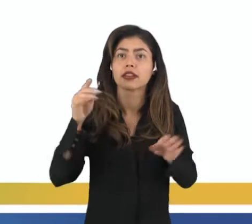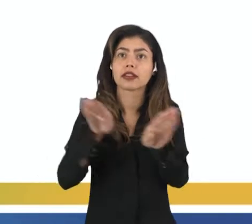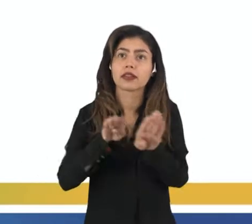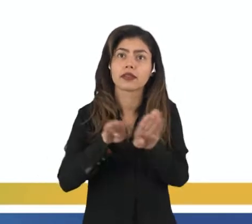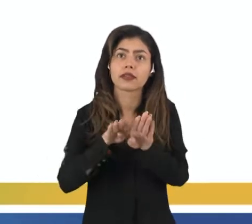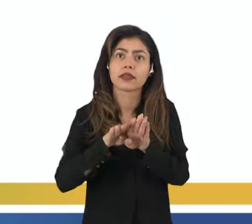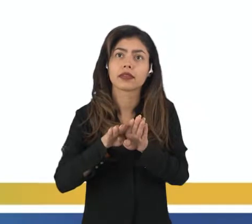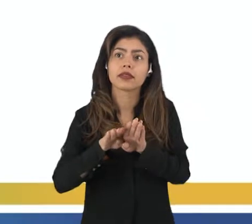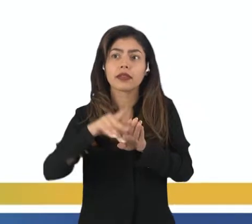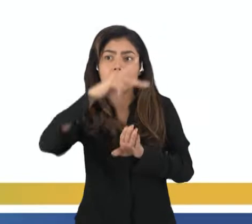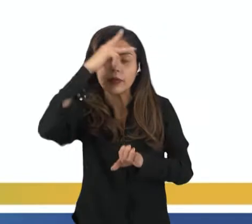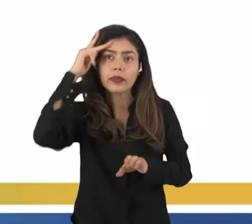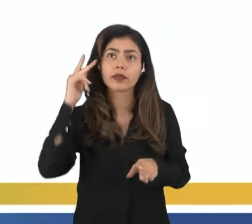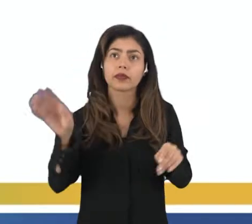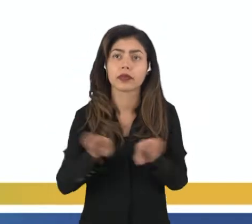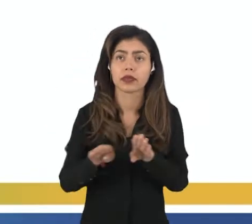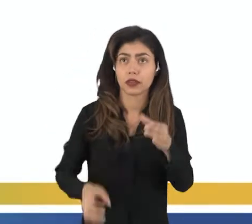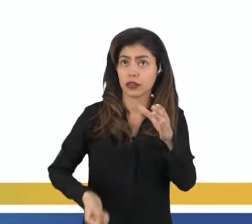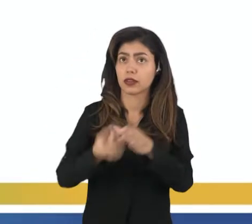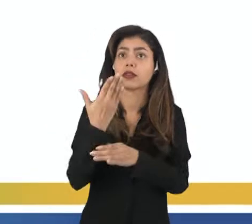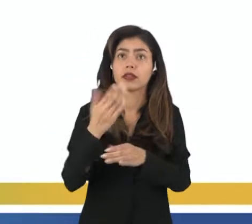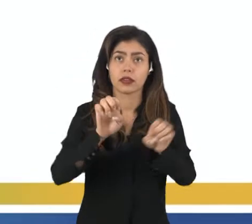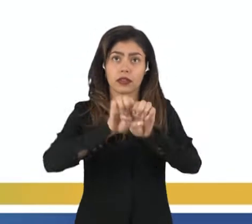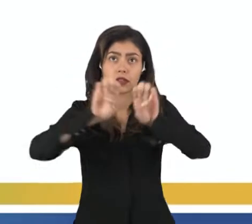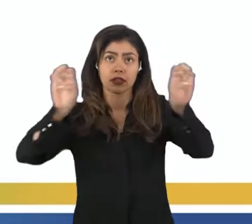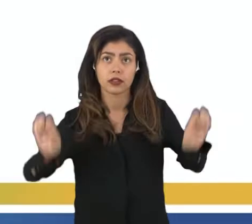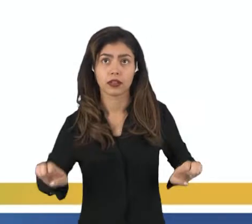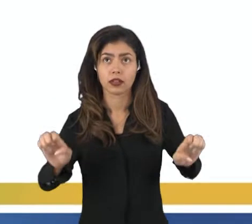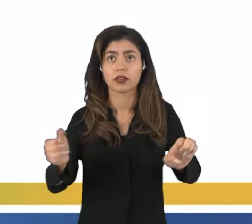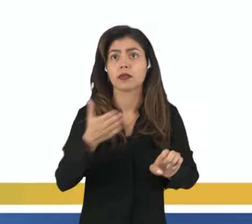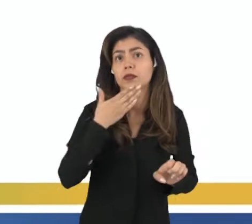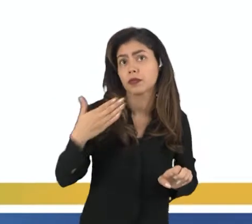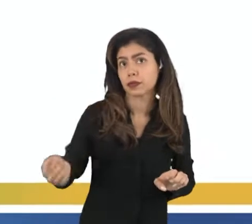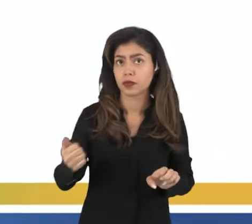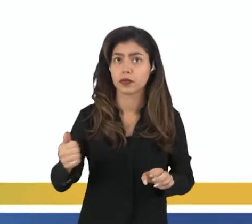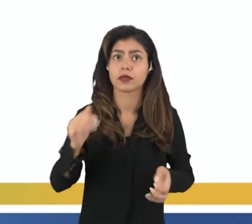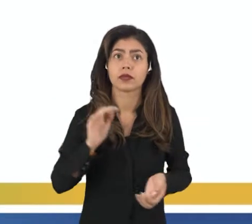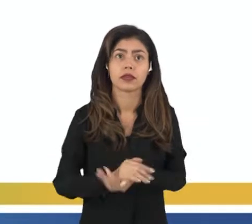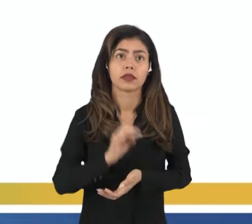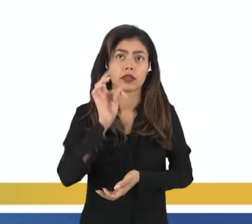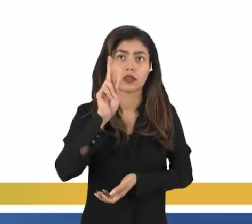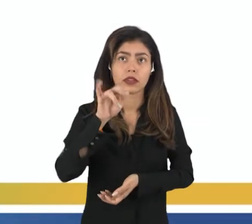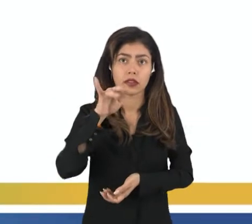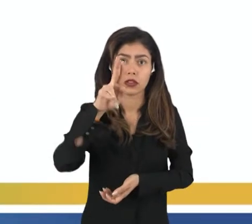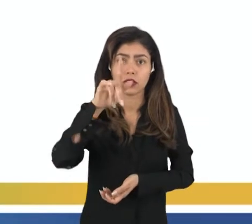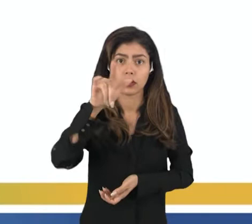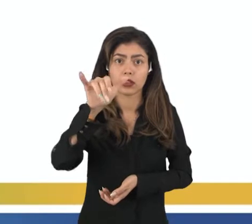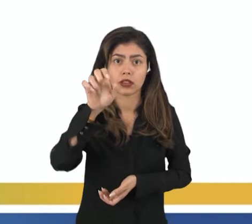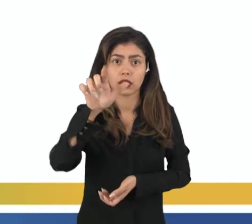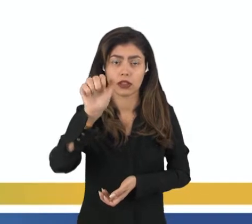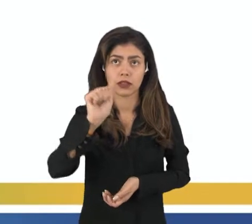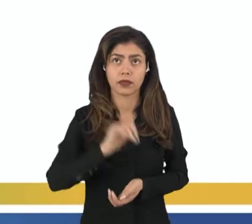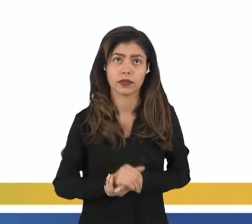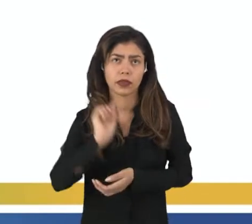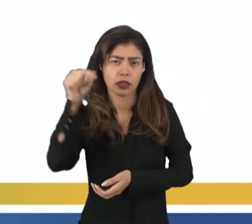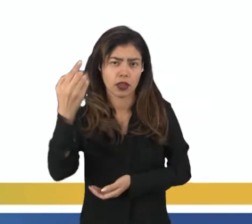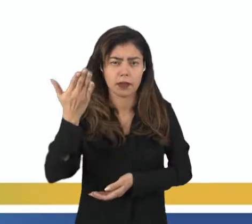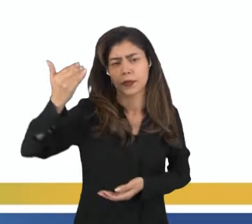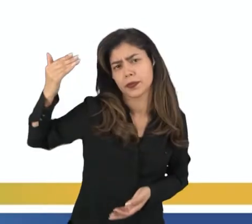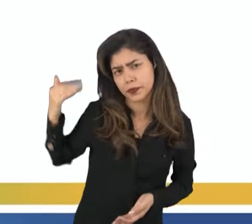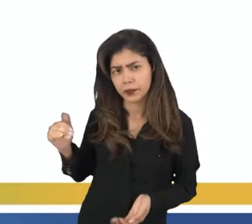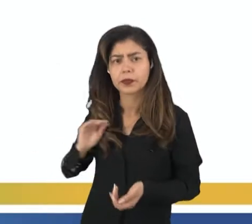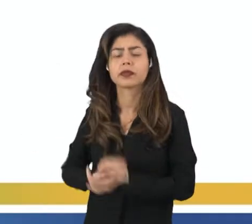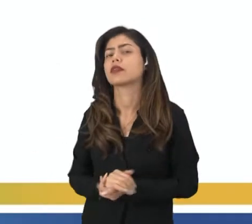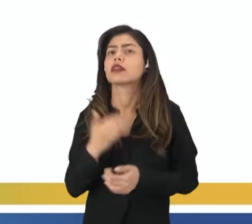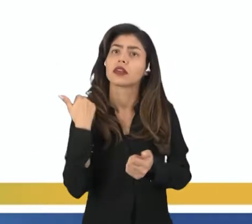a estrutura que eles estavam criando era a nossa tão querida tirolesa. Algumas décadas mais tarde,